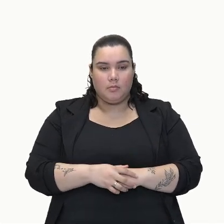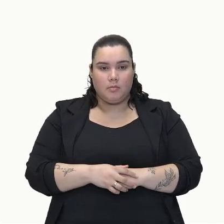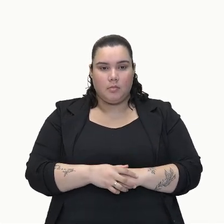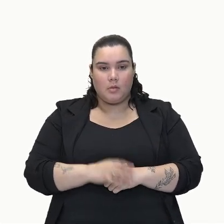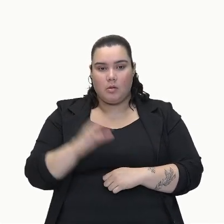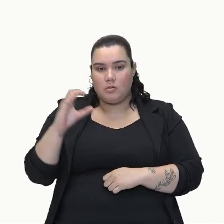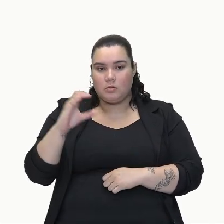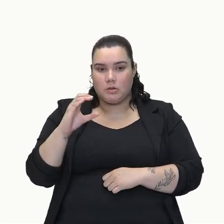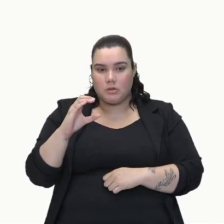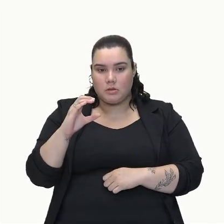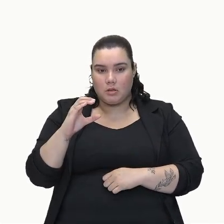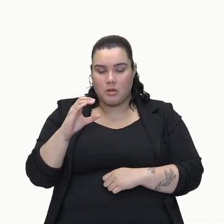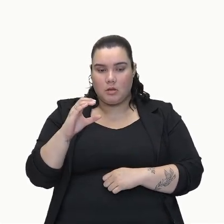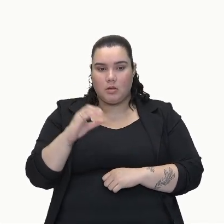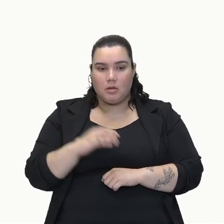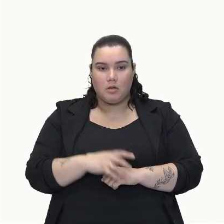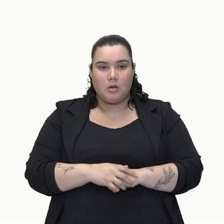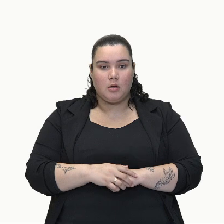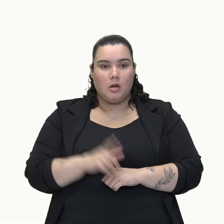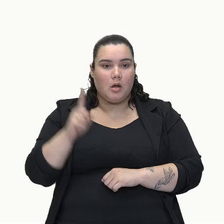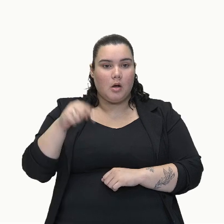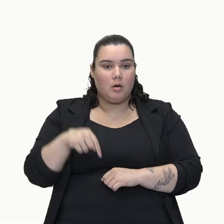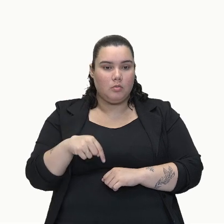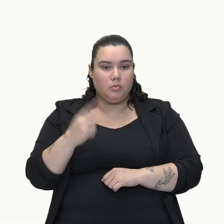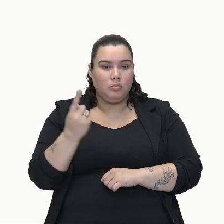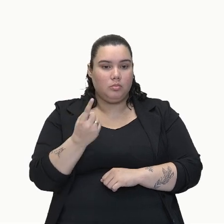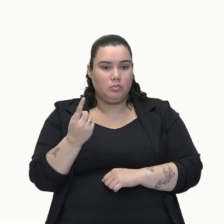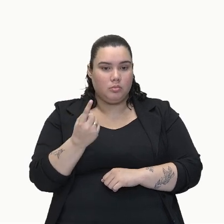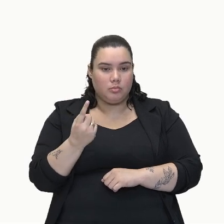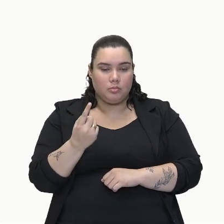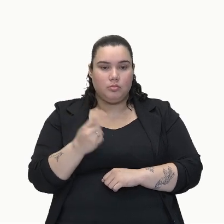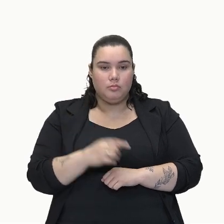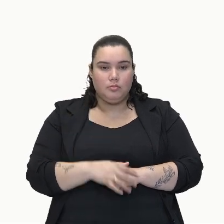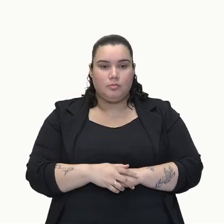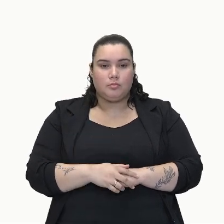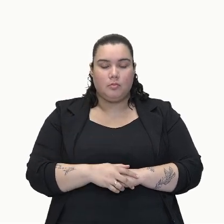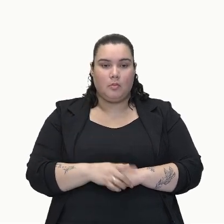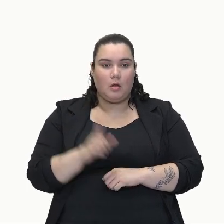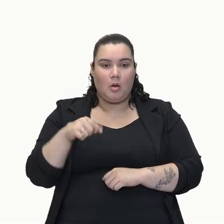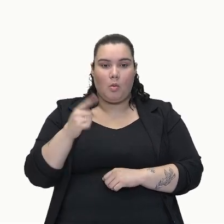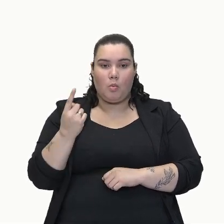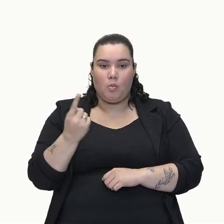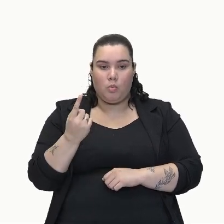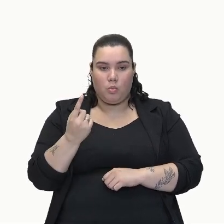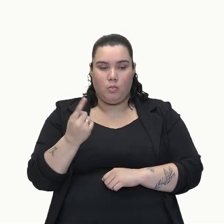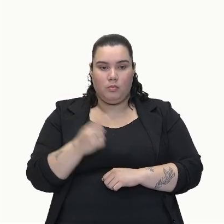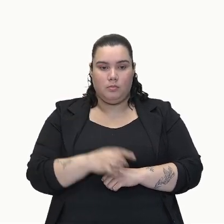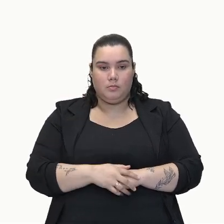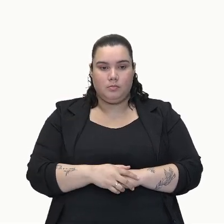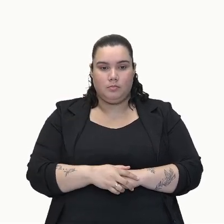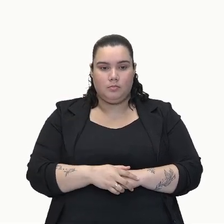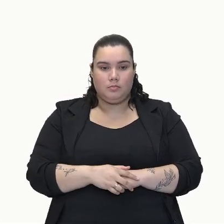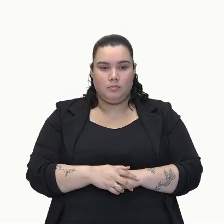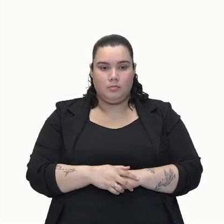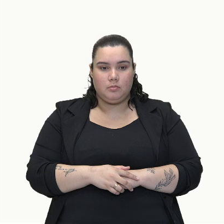o c é o valor que está sozinho, é o 1. O valor de